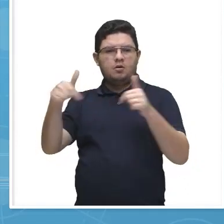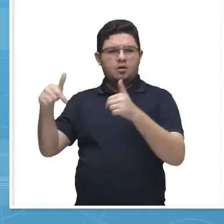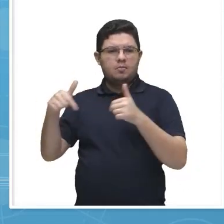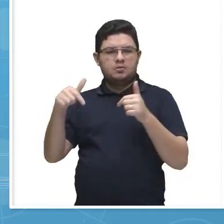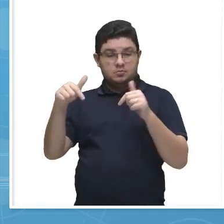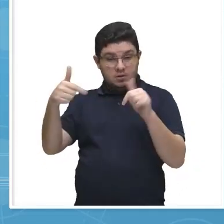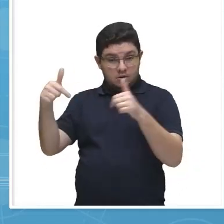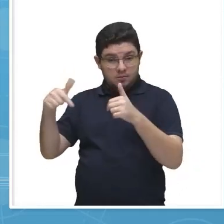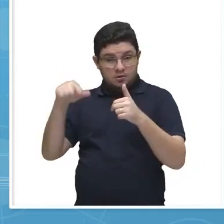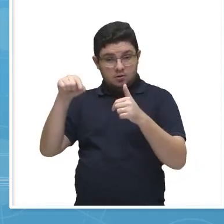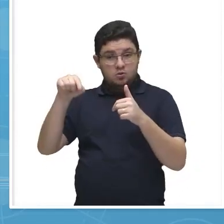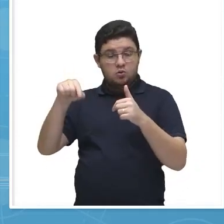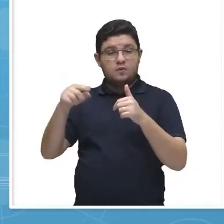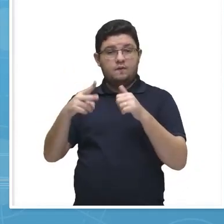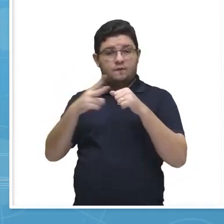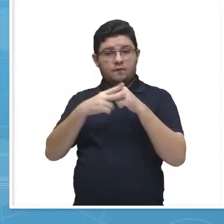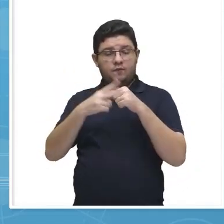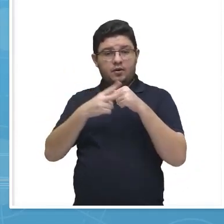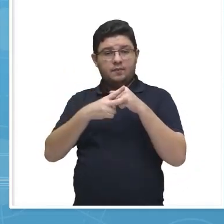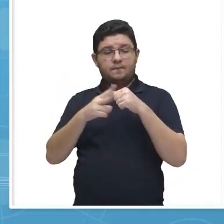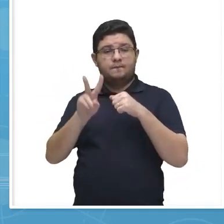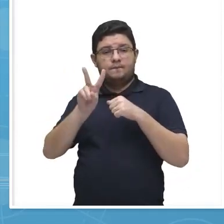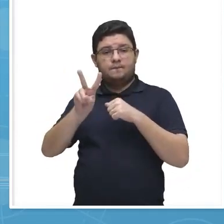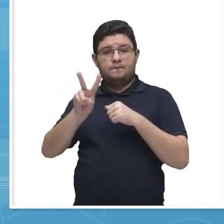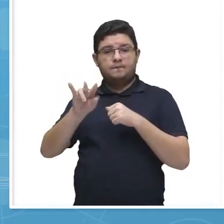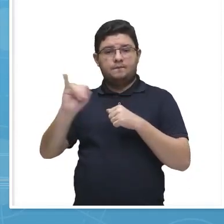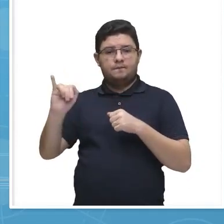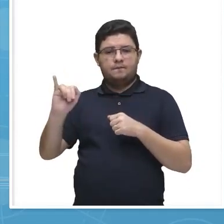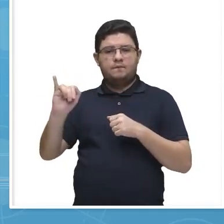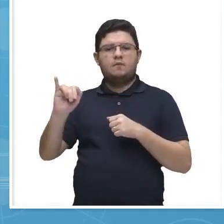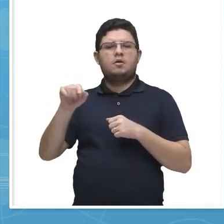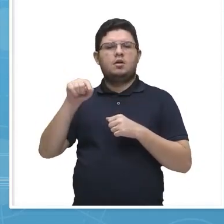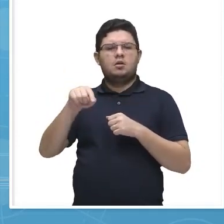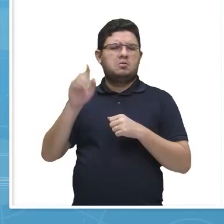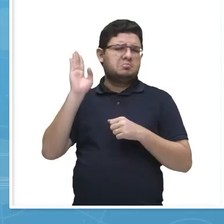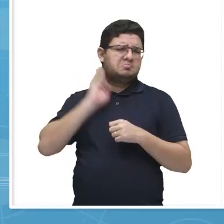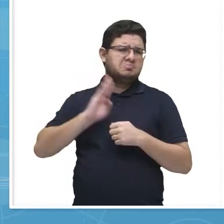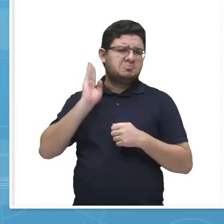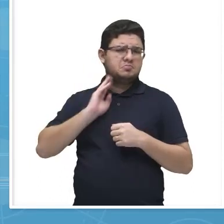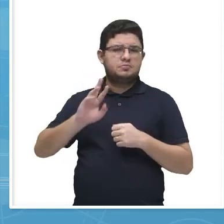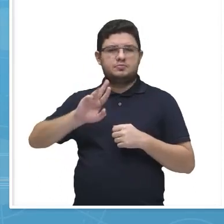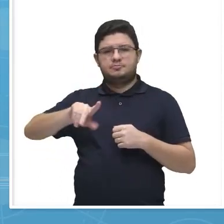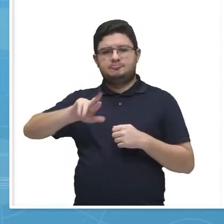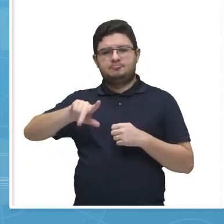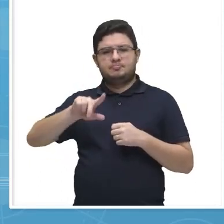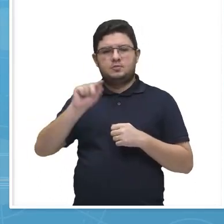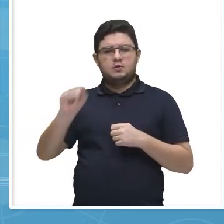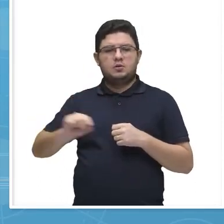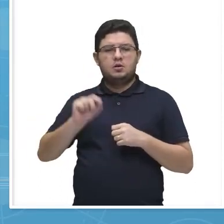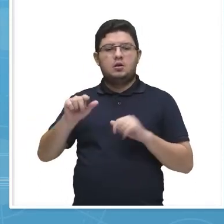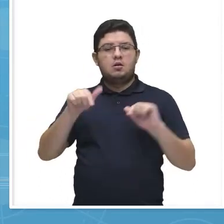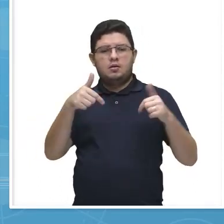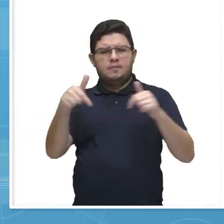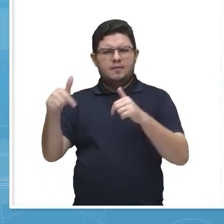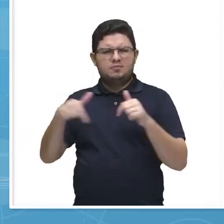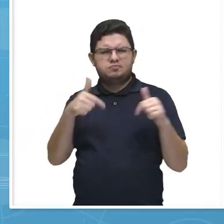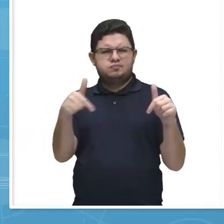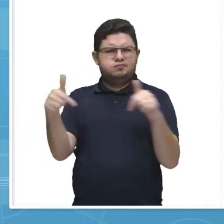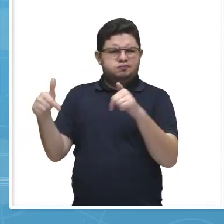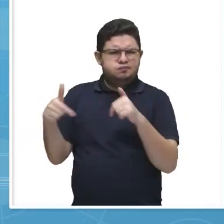é um verbo intransitivo, eu entendo que Gustavo não é preguiçoso, ele trabalha. Quanto ele trabalha? Muito! Isso aqui é um ADV